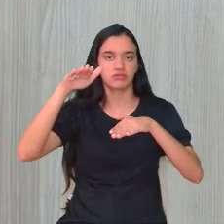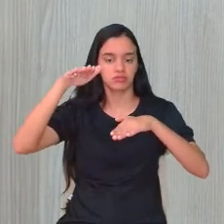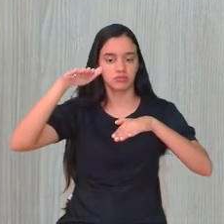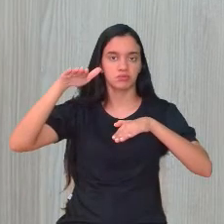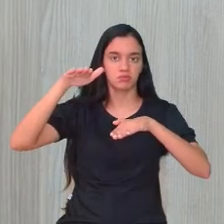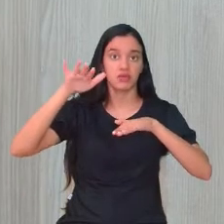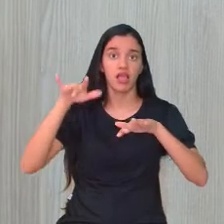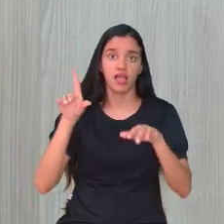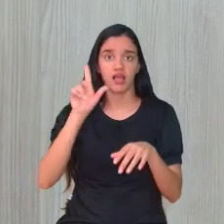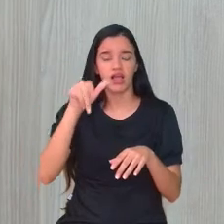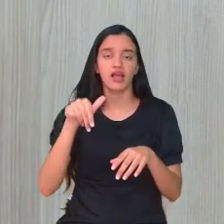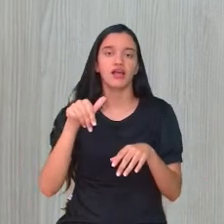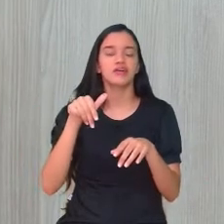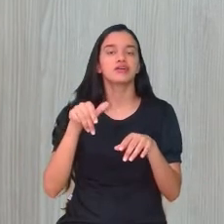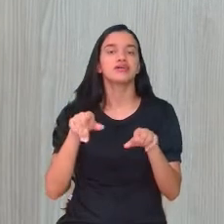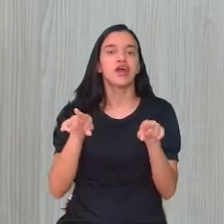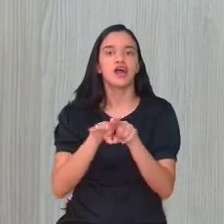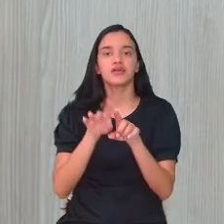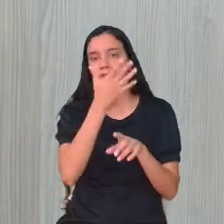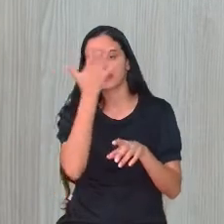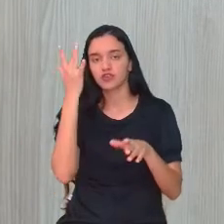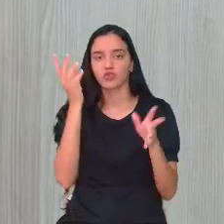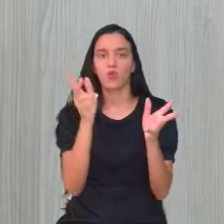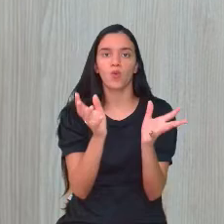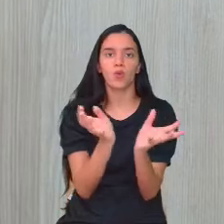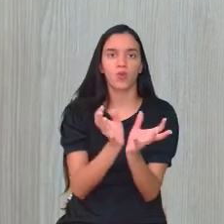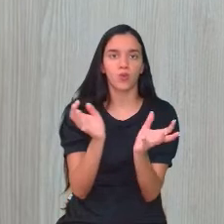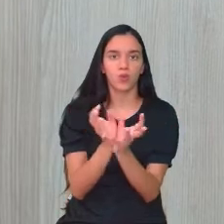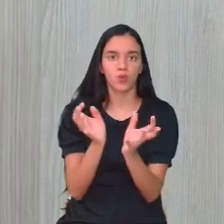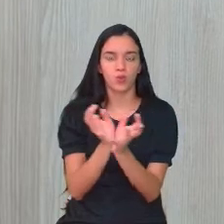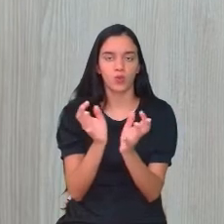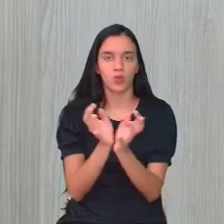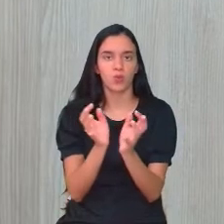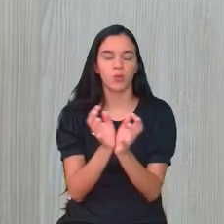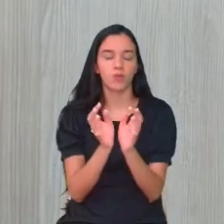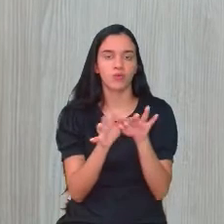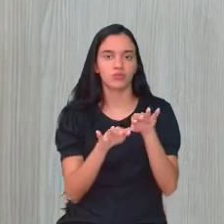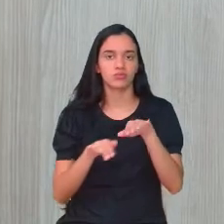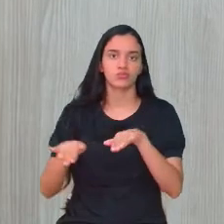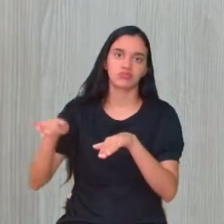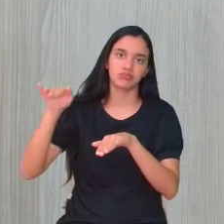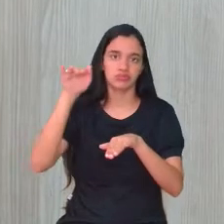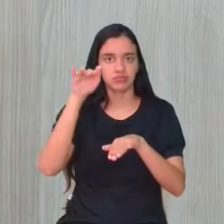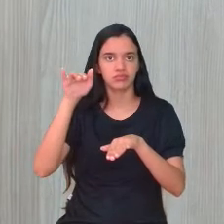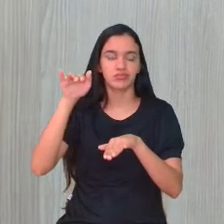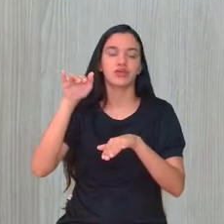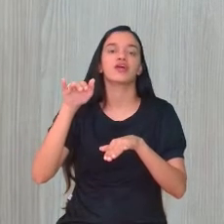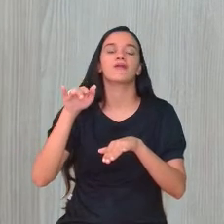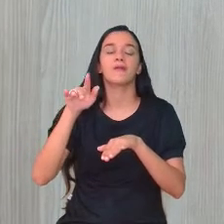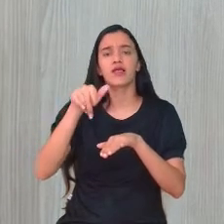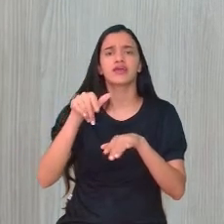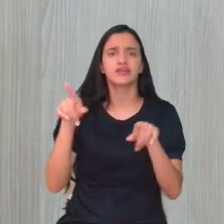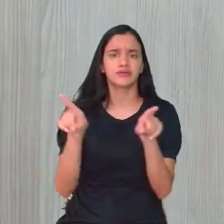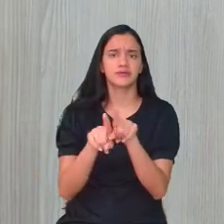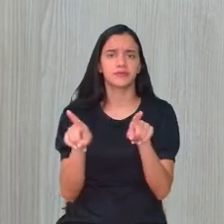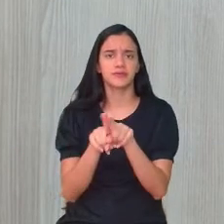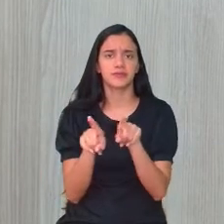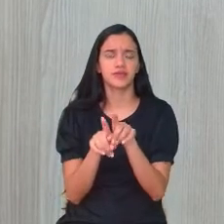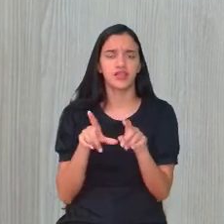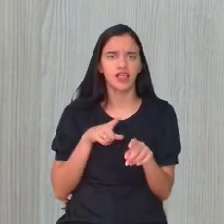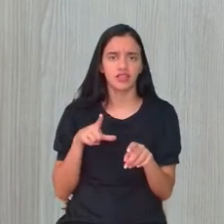eles colocam, né, essa autoridade aí, o autoritarismo, ele também